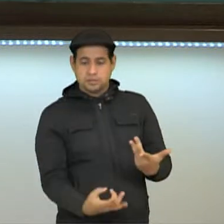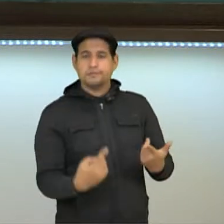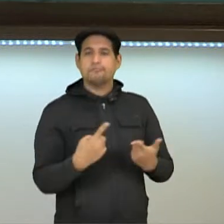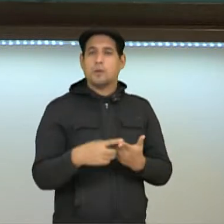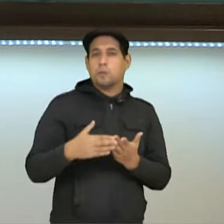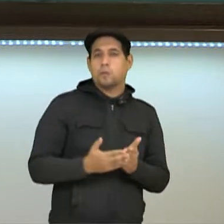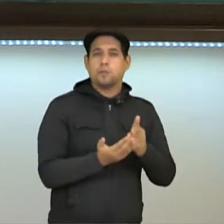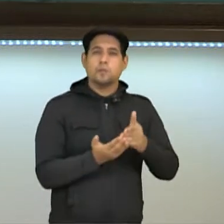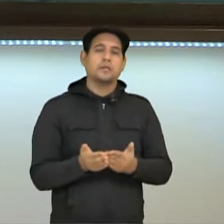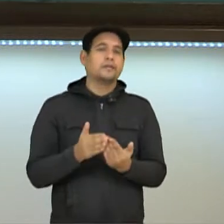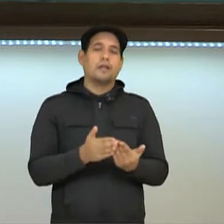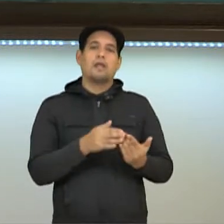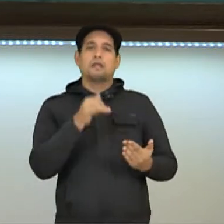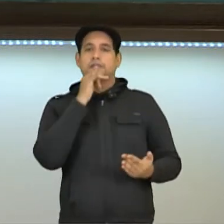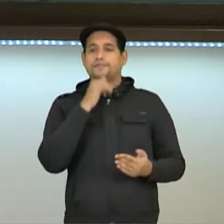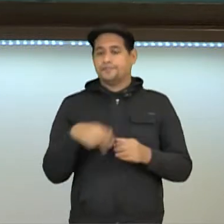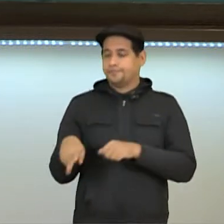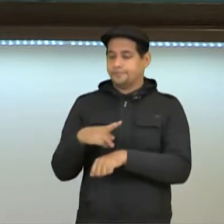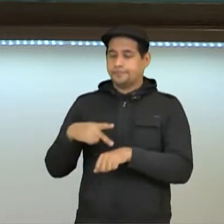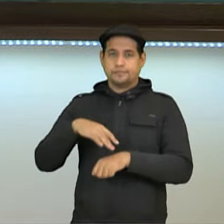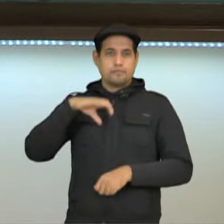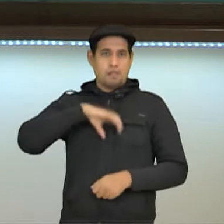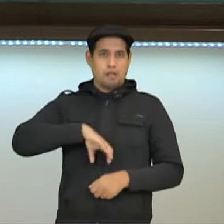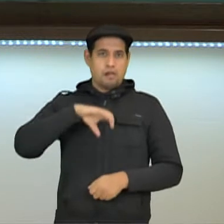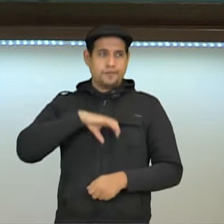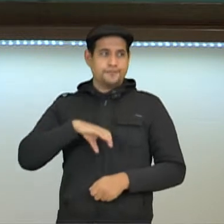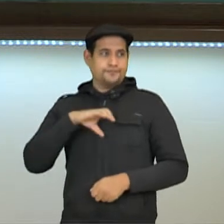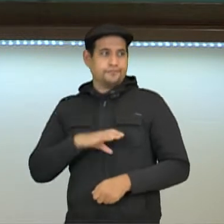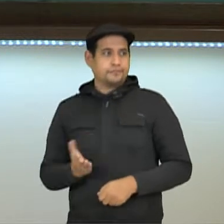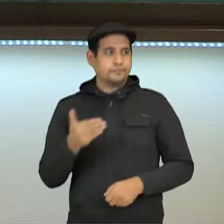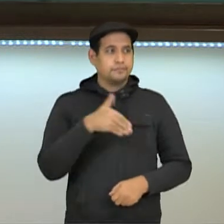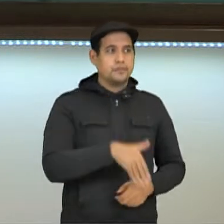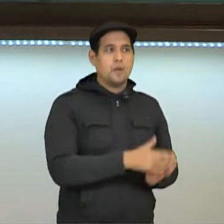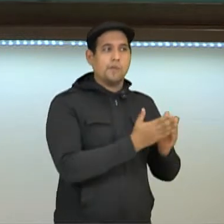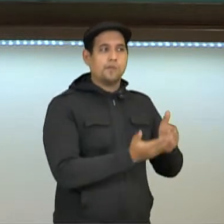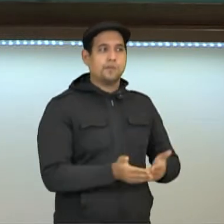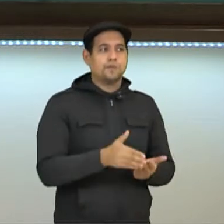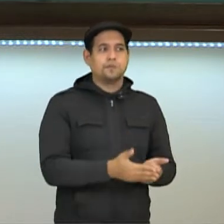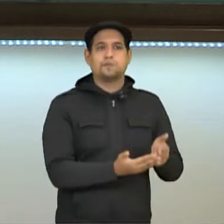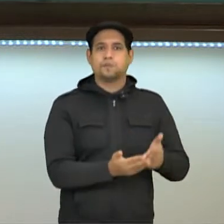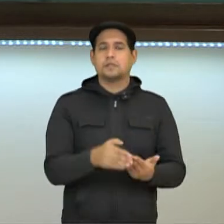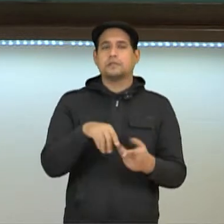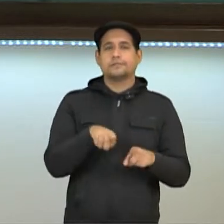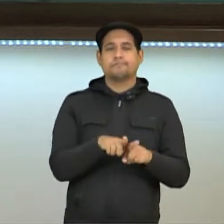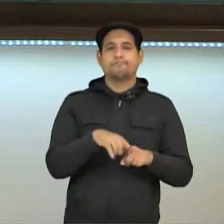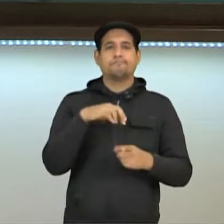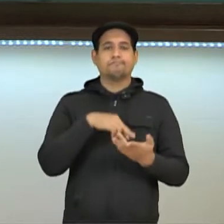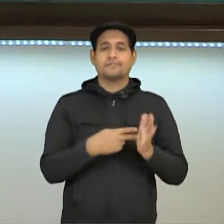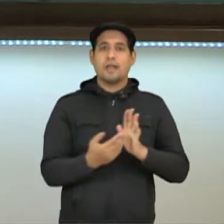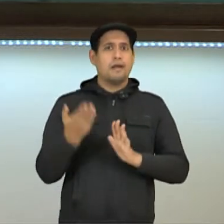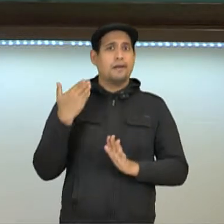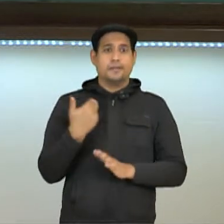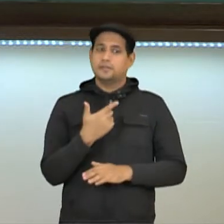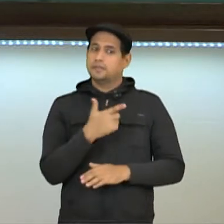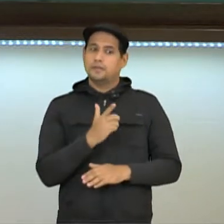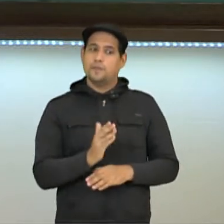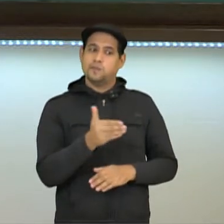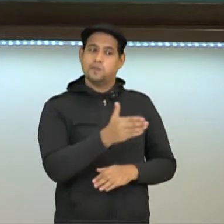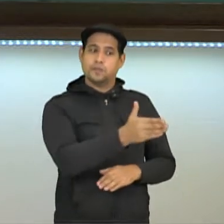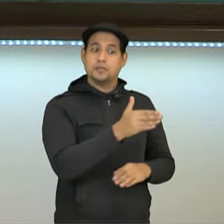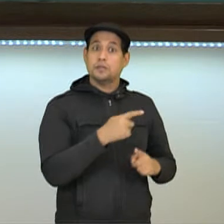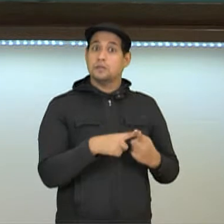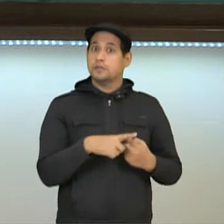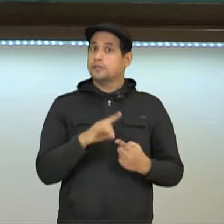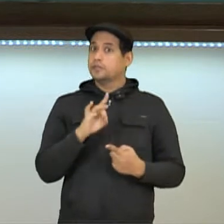navegações. Quando os portugueses se lançaram no mar aberto, um mar que antes não era navegado, pois